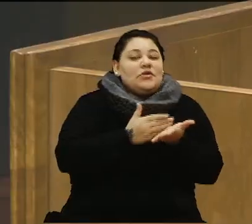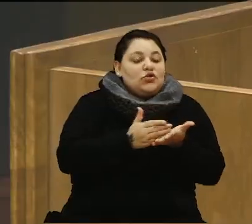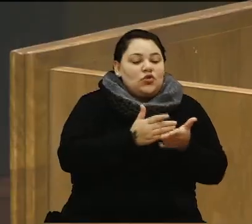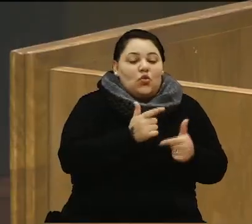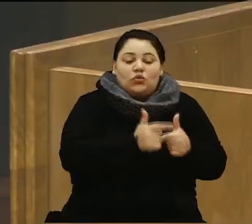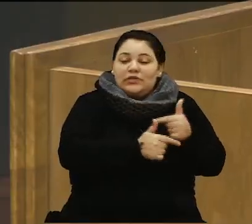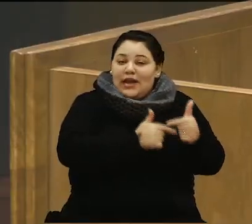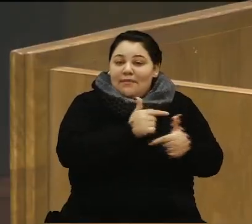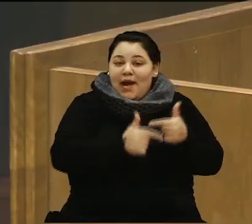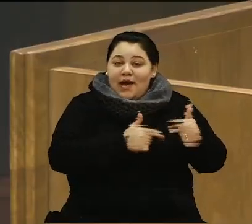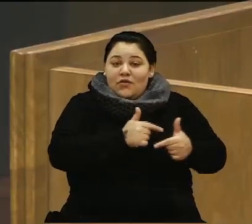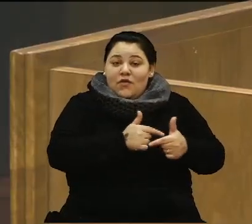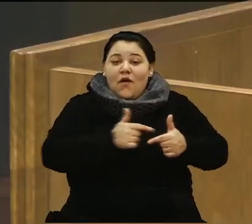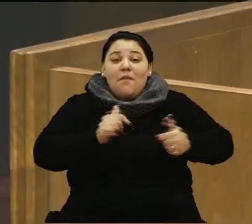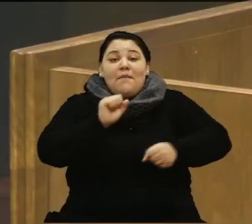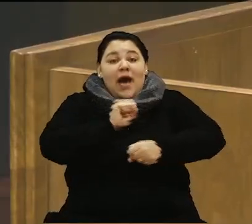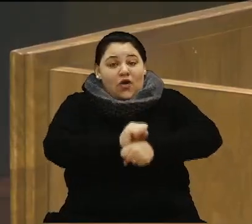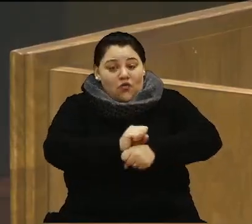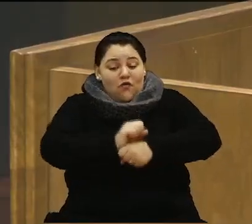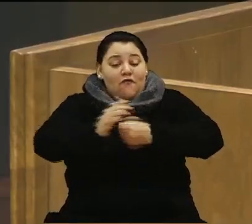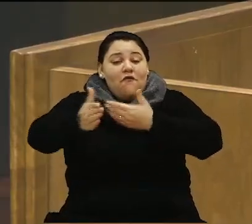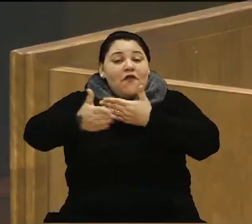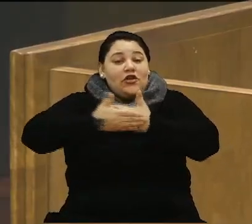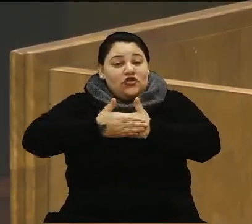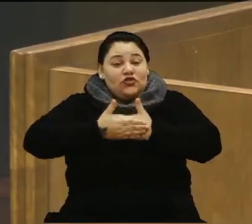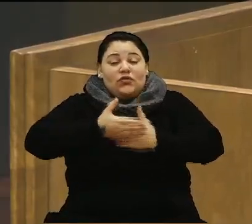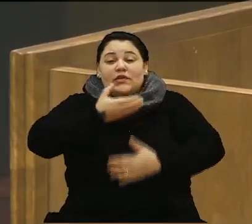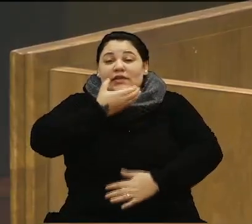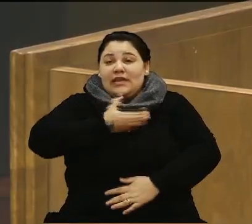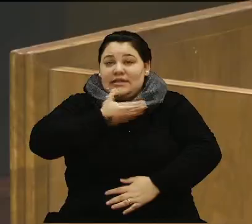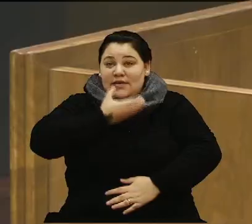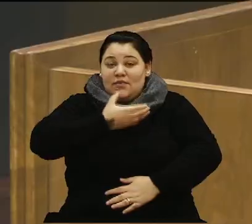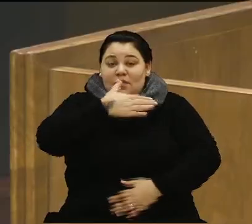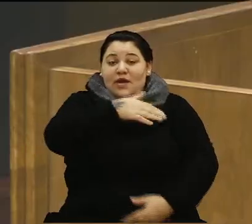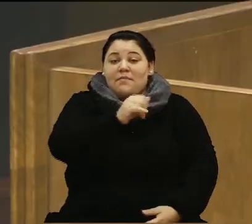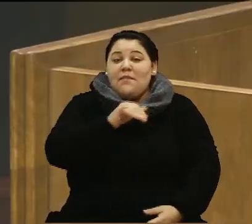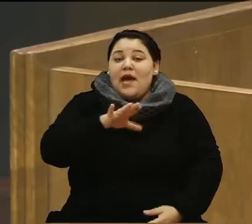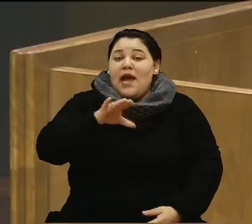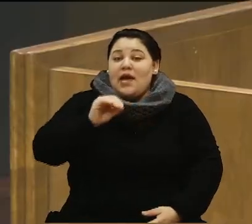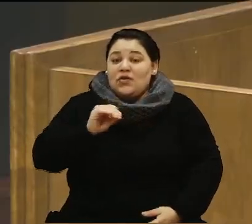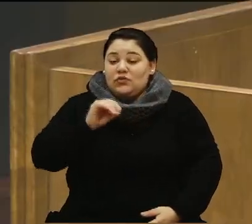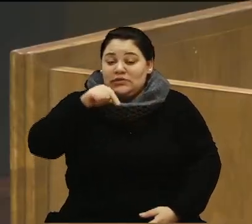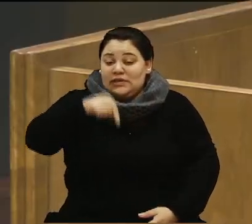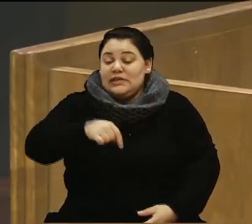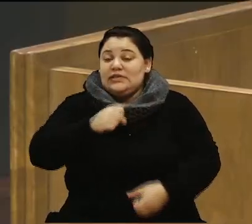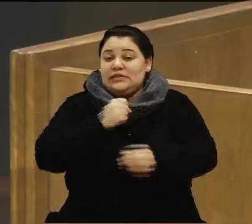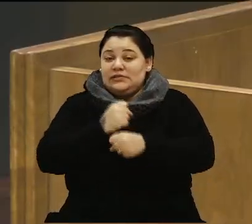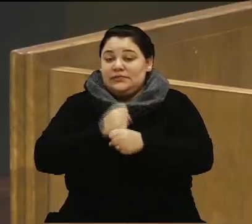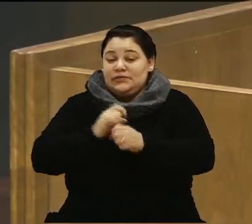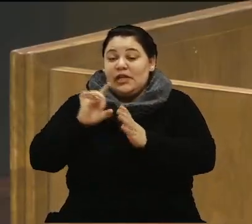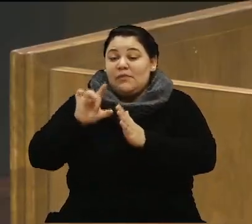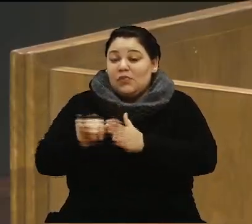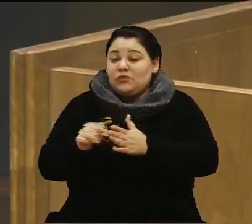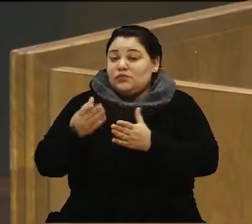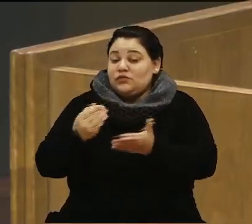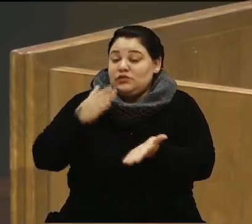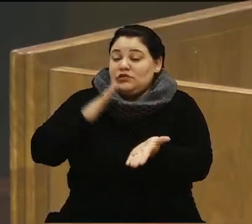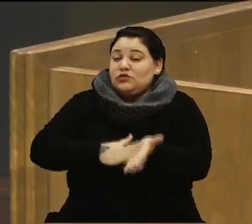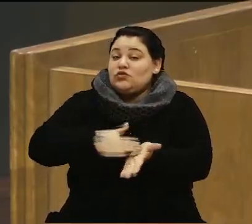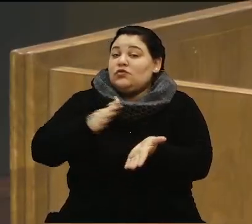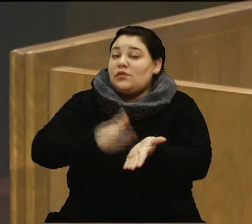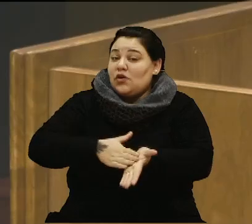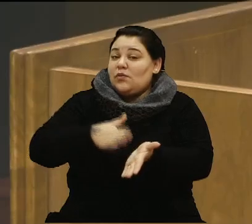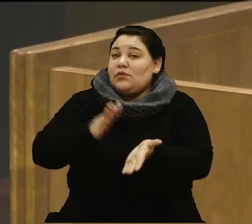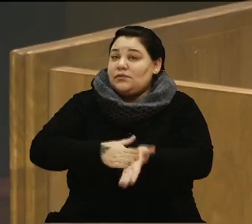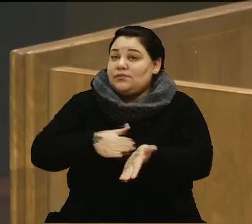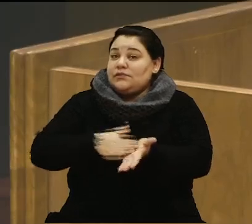funcionamento, fechou as portas em dezembro e em maio deste ano, após nossas muitas cobranças, inclusive a nossa